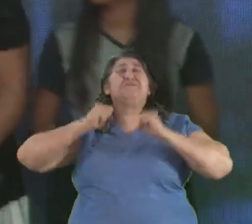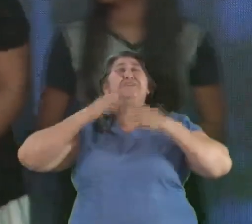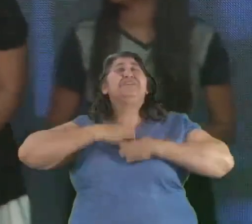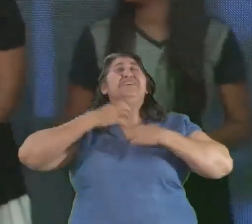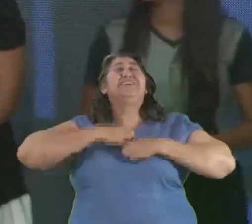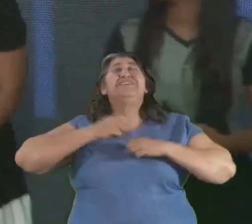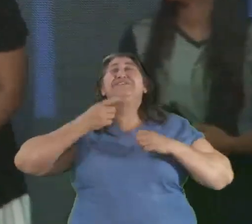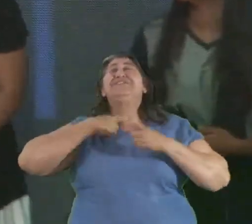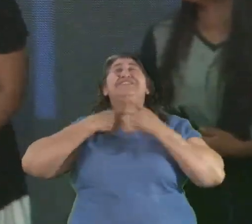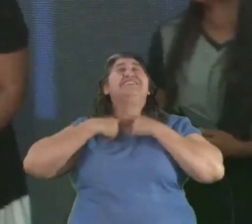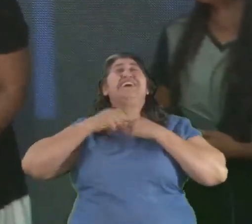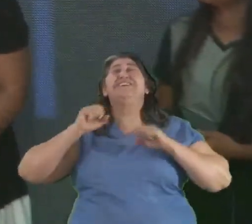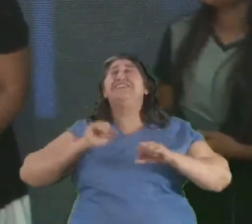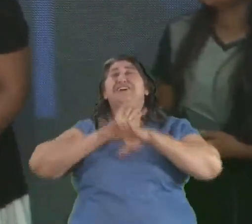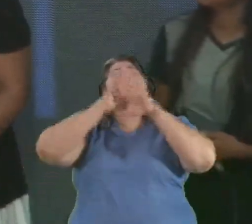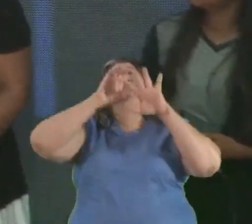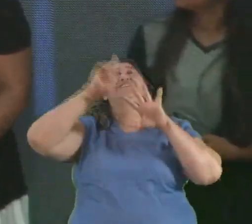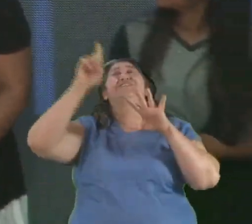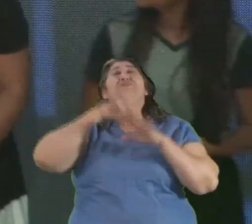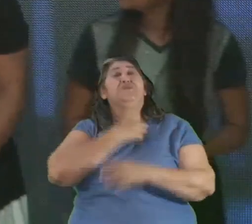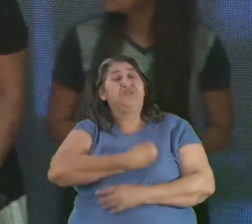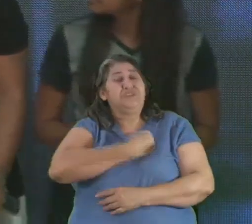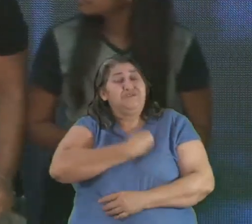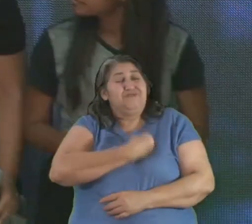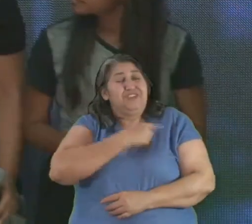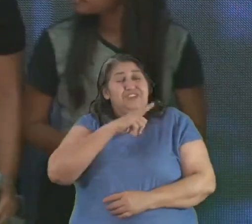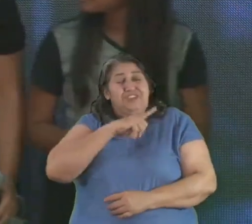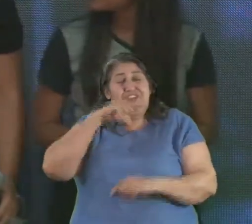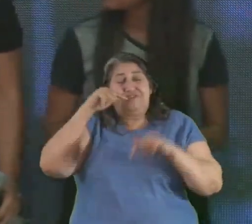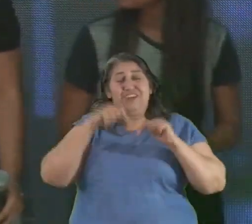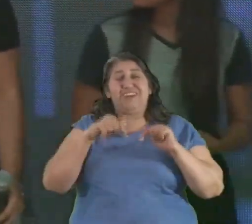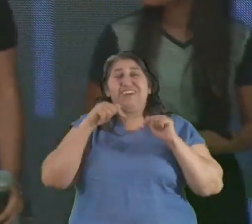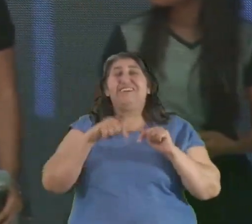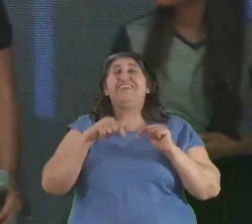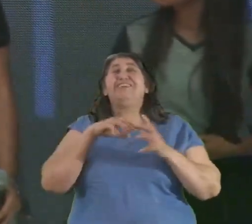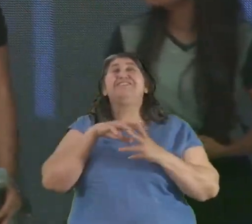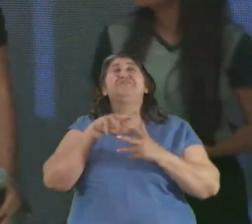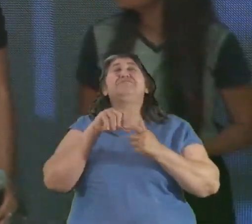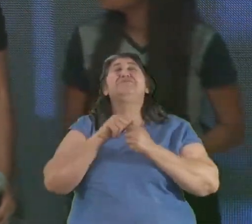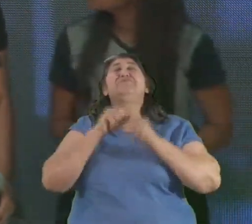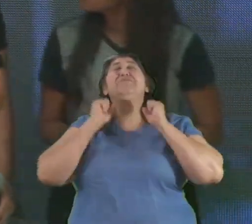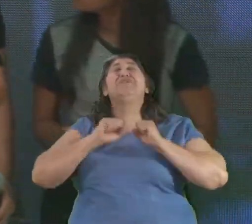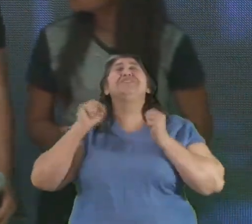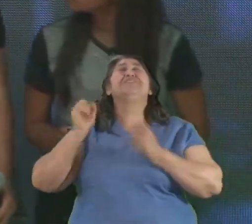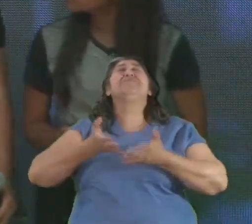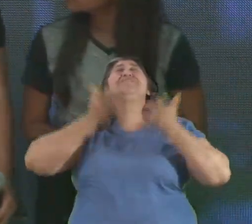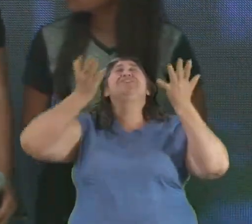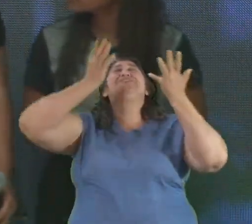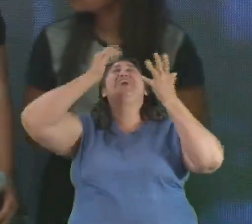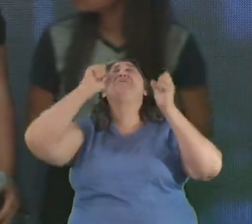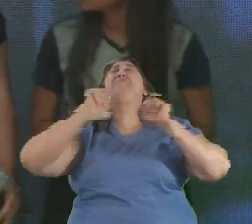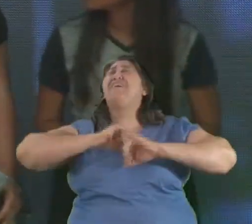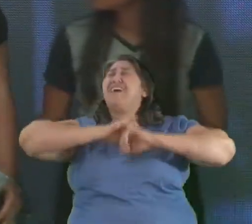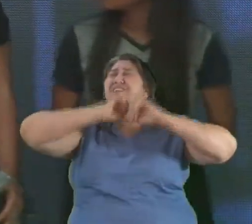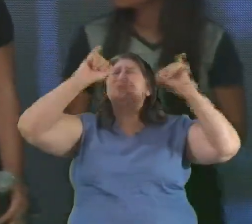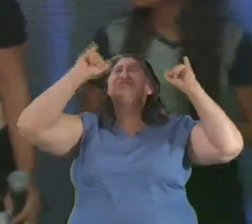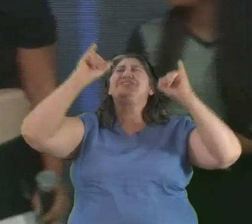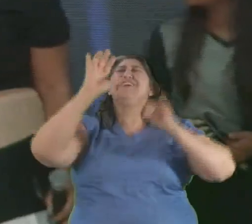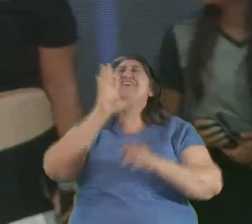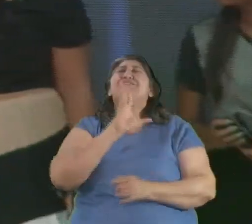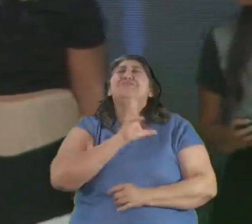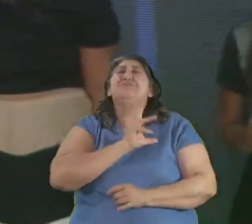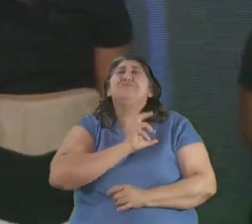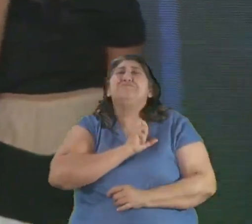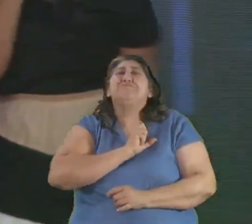vida, Senhor. Enquanto vida nós tivermos na terra dos viventes, que seja para Te exaltar, que seja para declarar o nosso amor